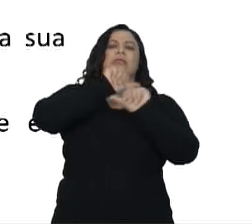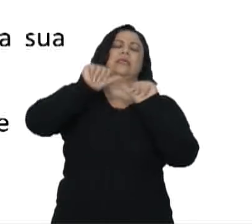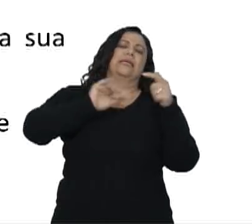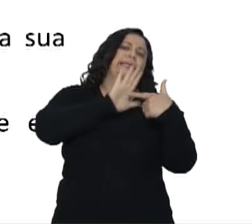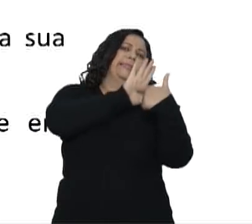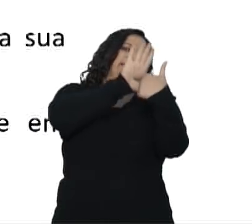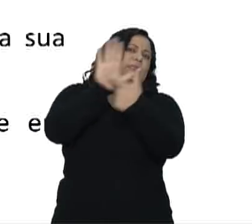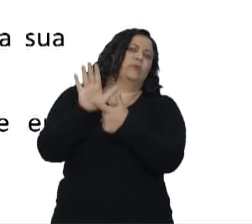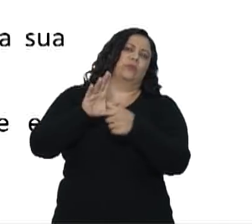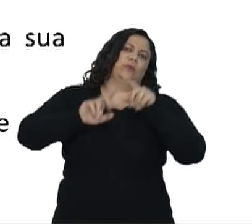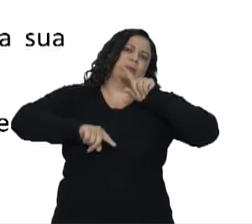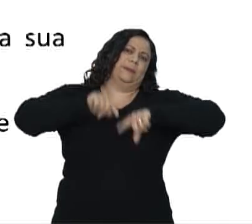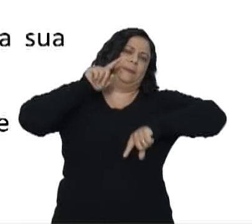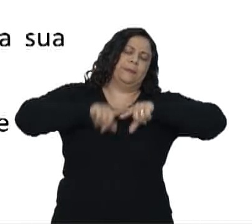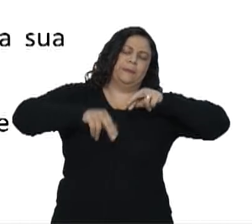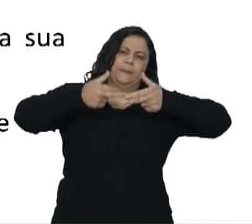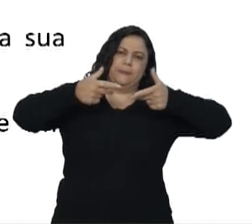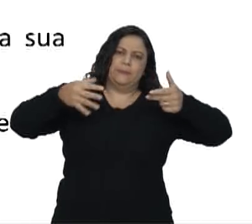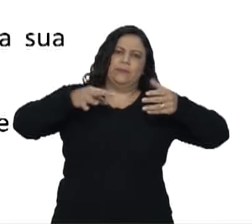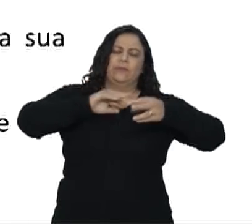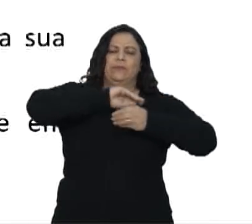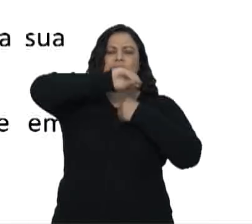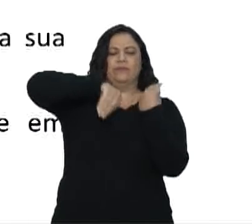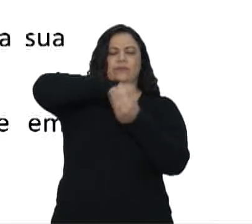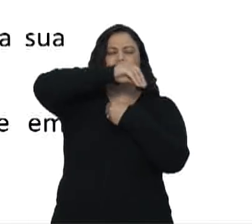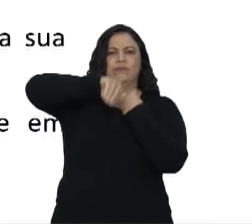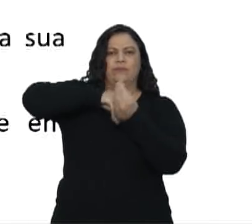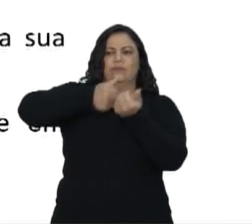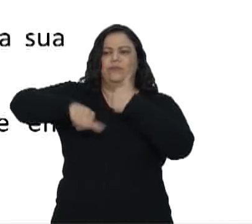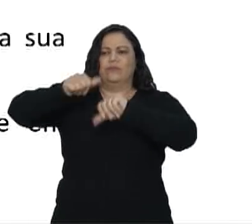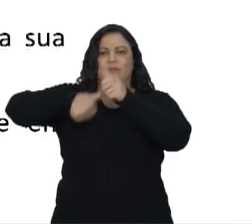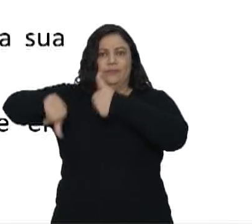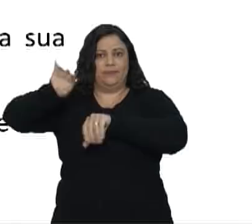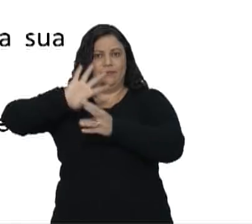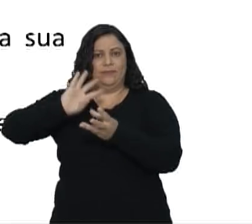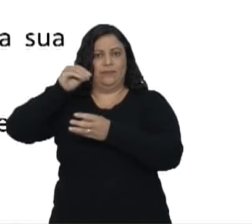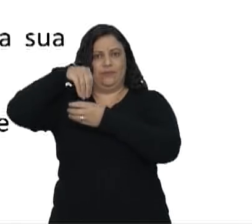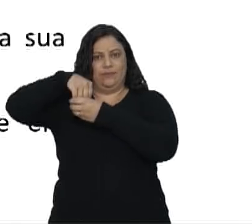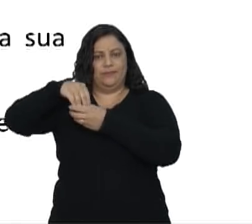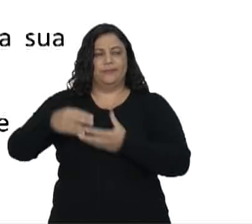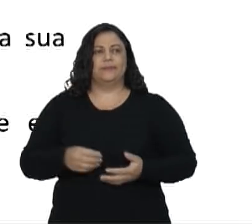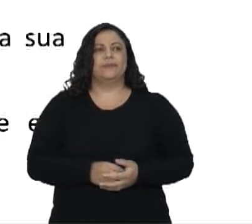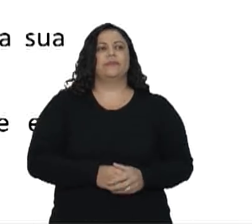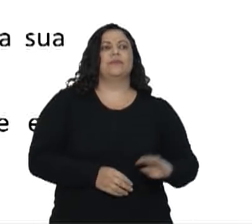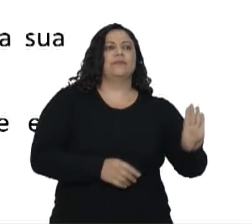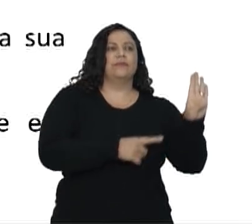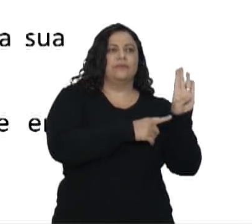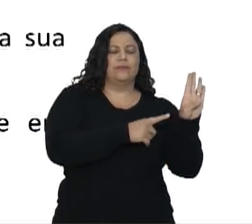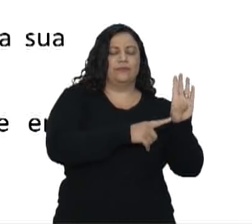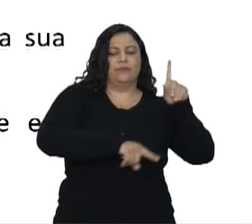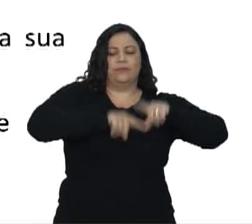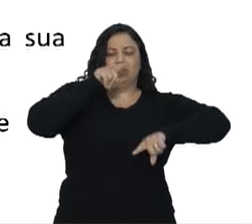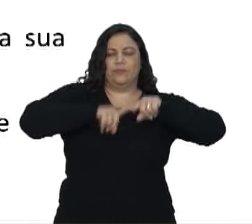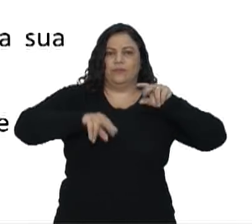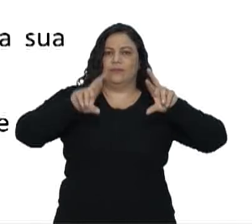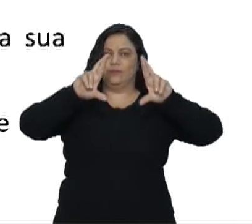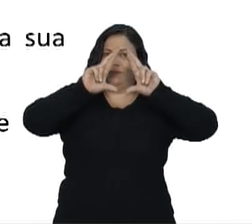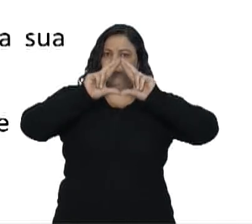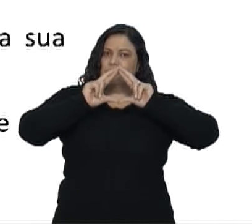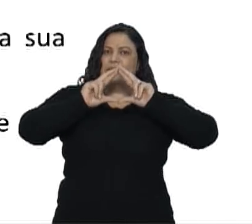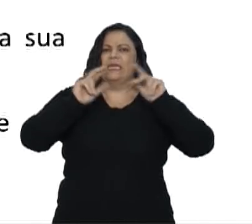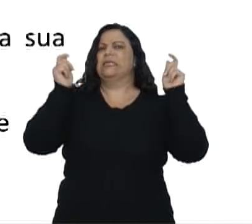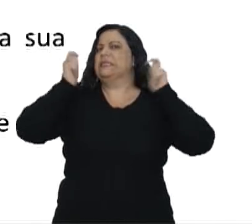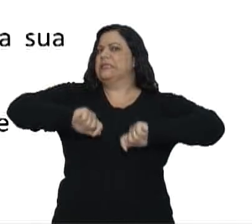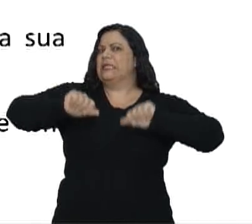apresenta substâncias químicas na sua composição? Letra B. Produto reciclado é todo o